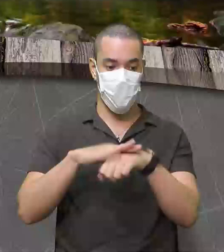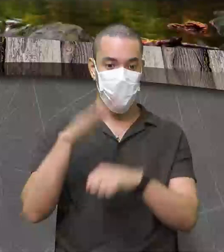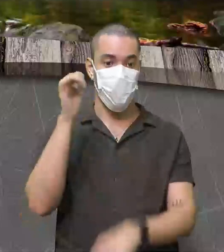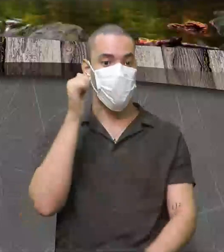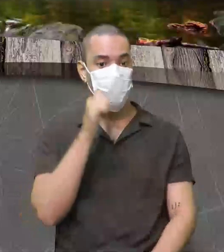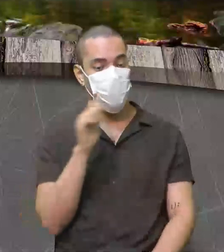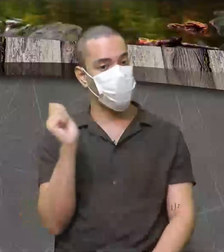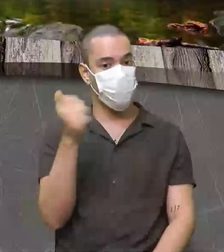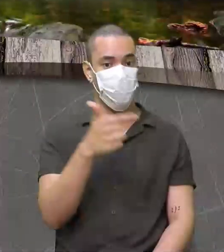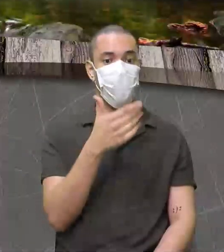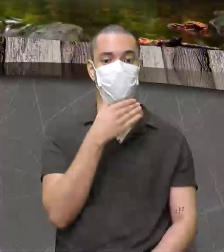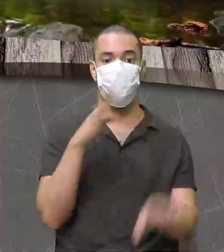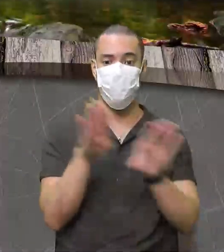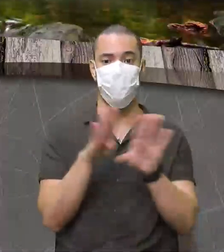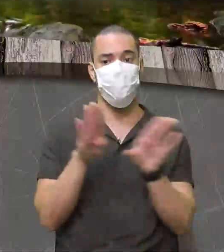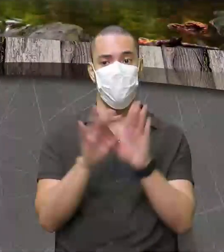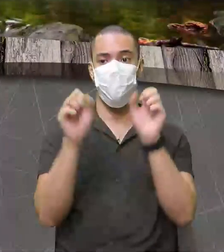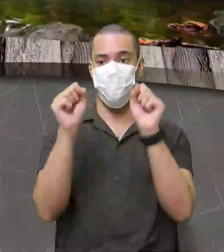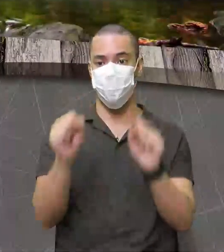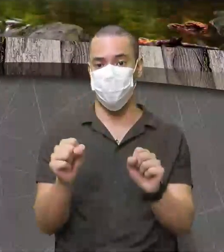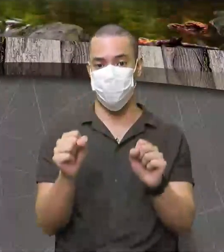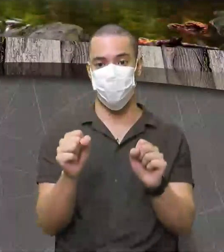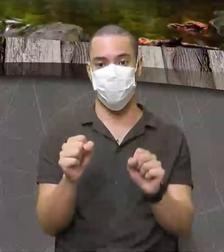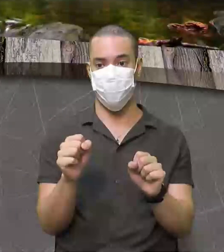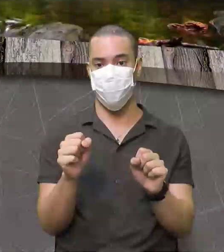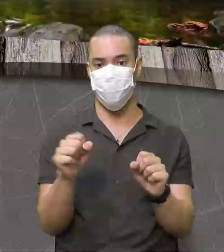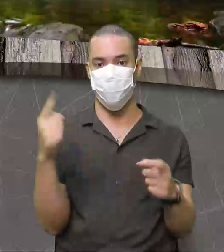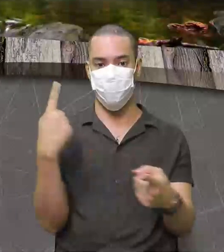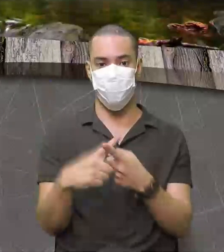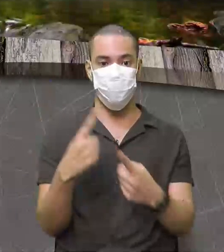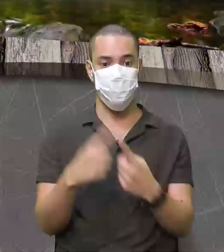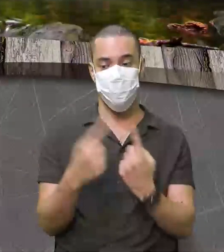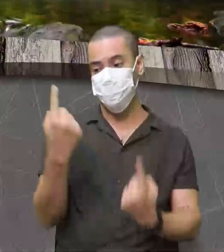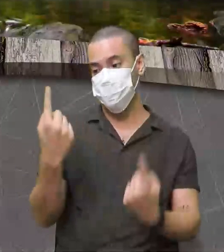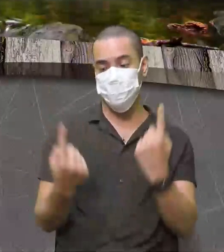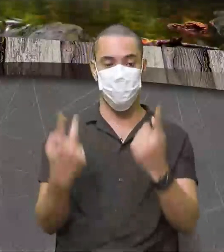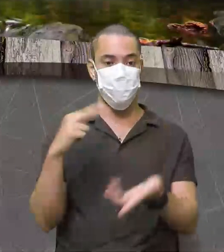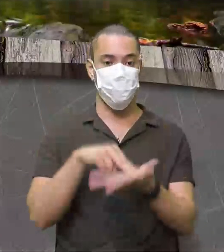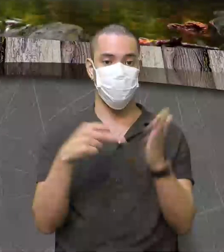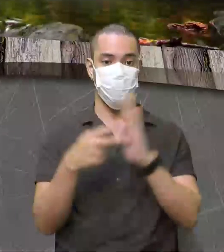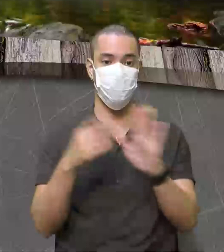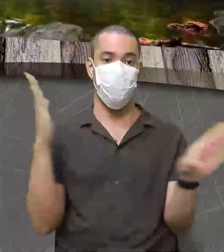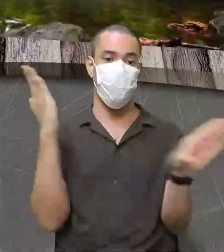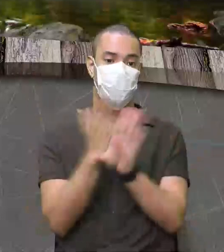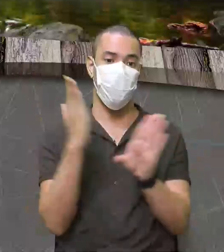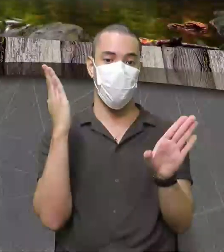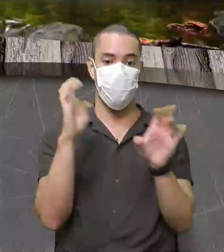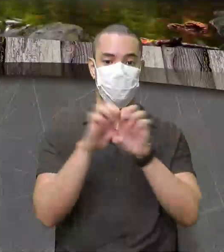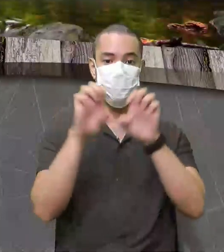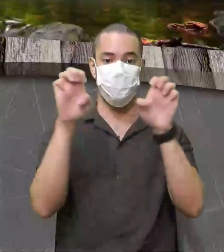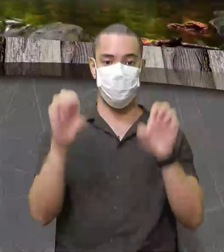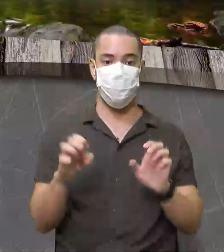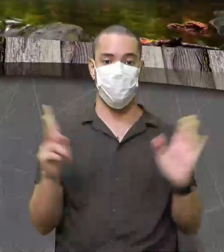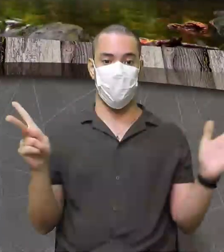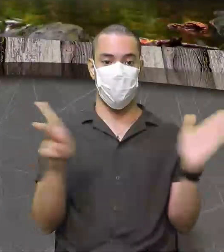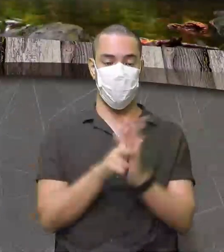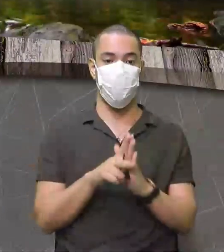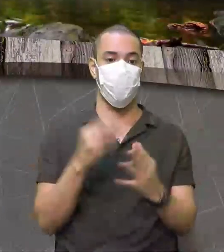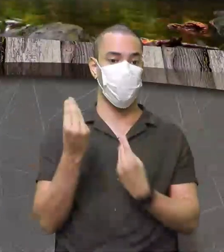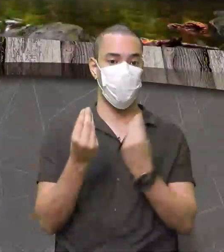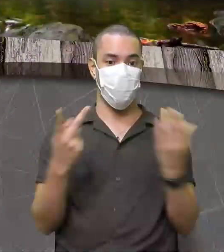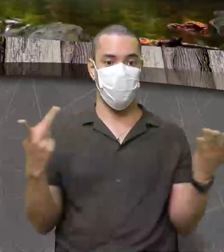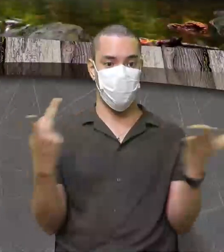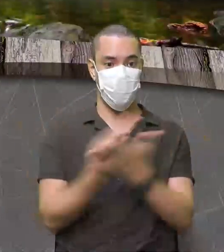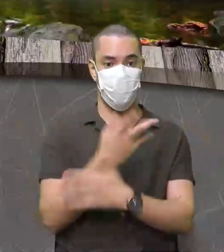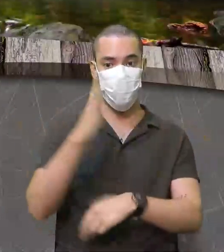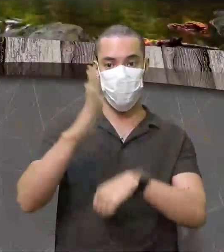quanto em homens. Né? Isso vai ser muito por causa da estrutura, do formato mesmo